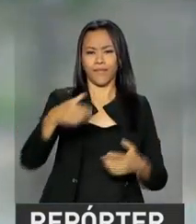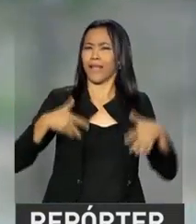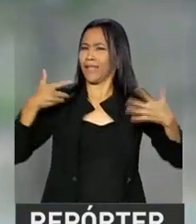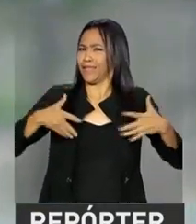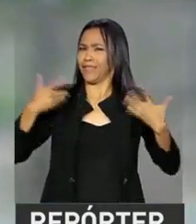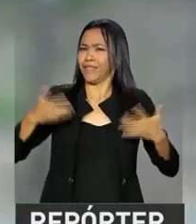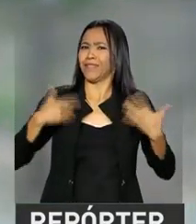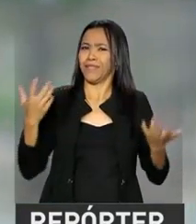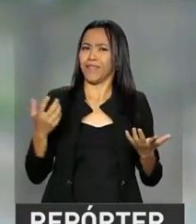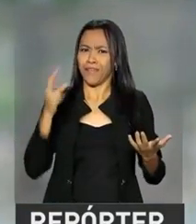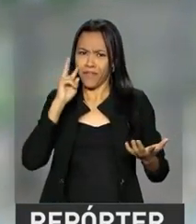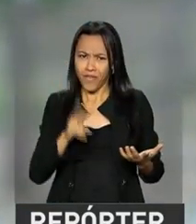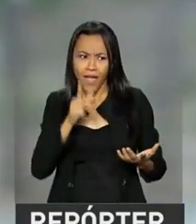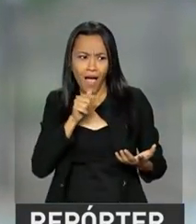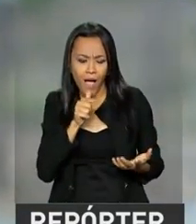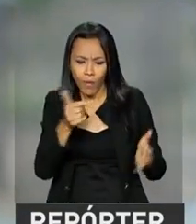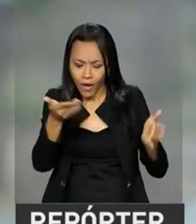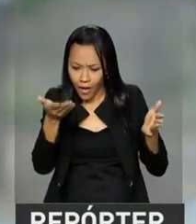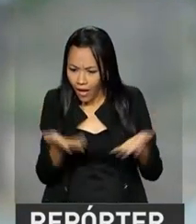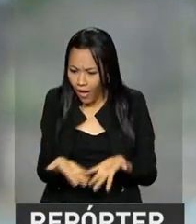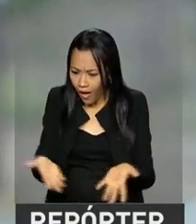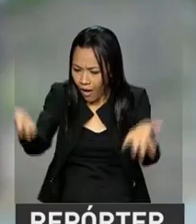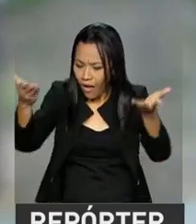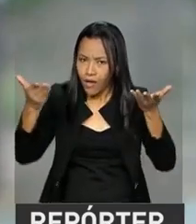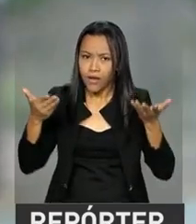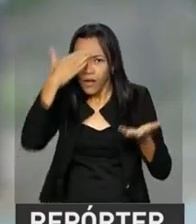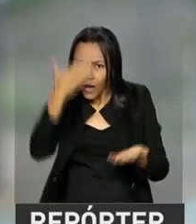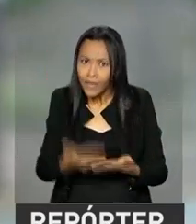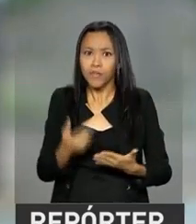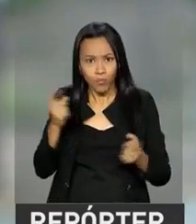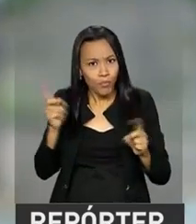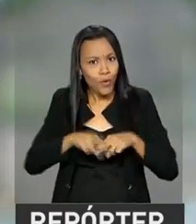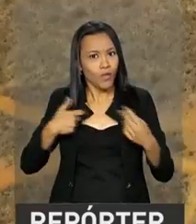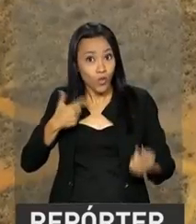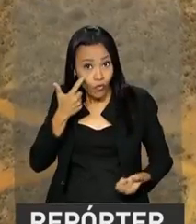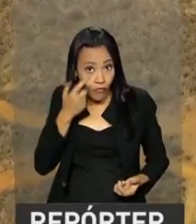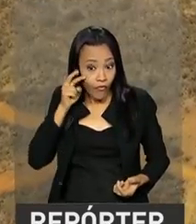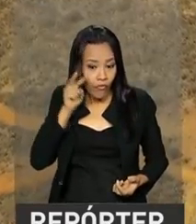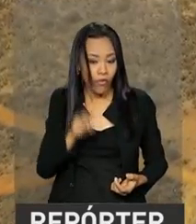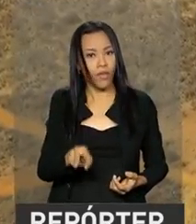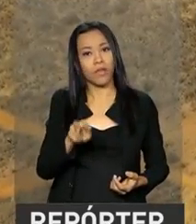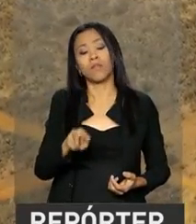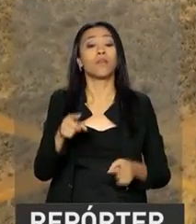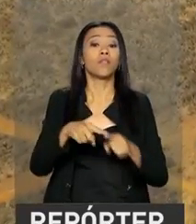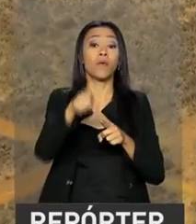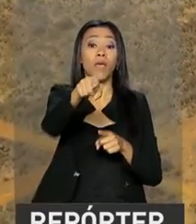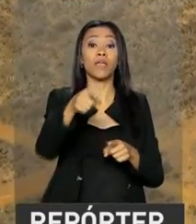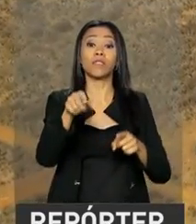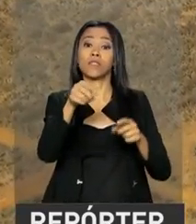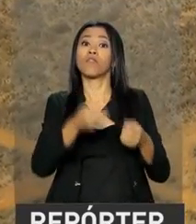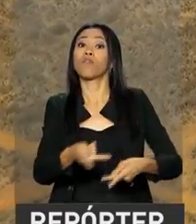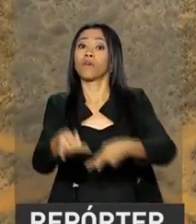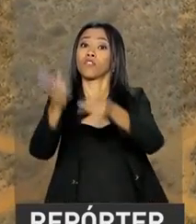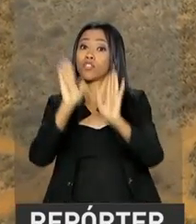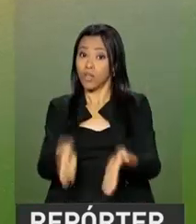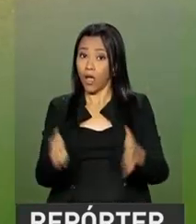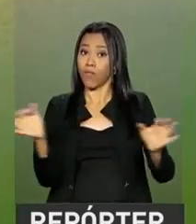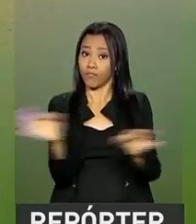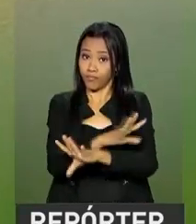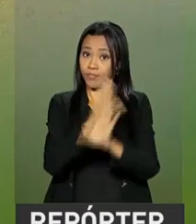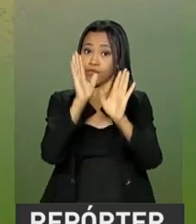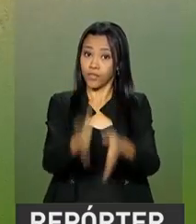imensa. Acaba ver uma água dessa chegar aqui, que eu só estou acreditando porque eu estou vendo com meus olhos. O Eixo Leste foi entregue pelo presidente Michel Temer